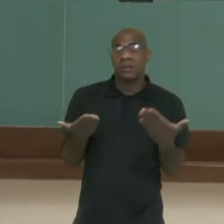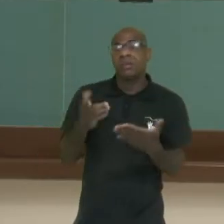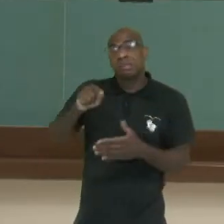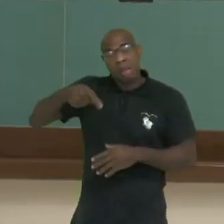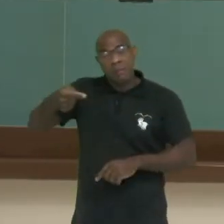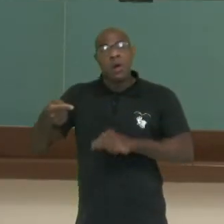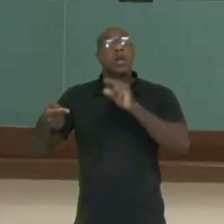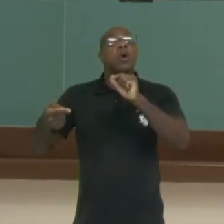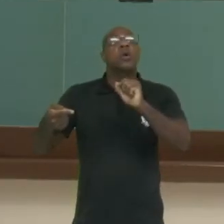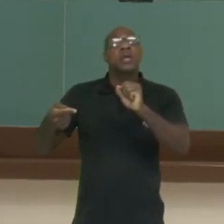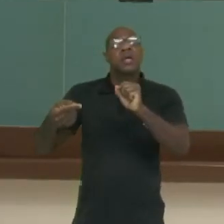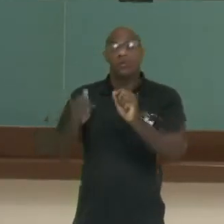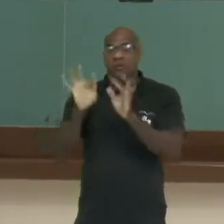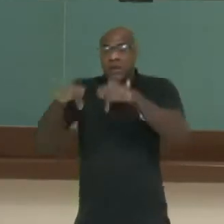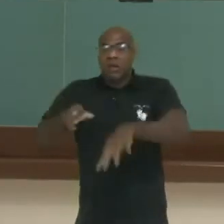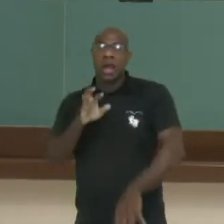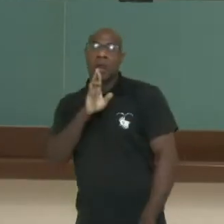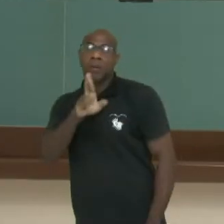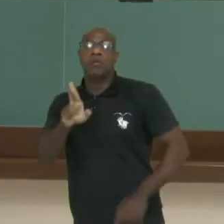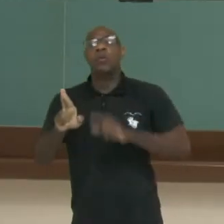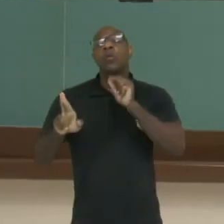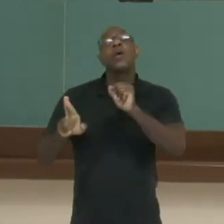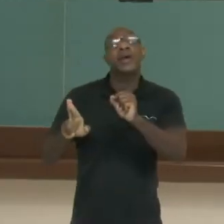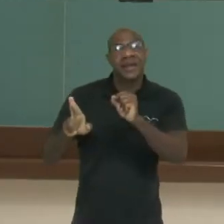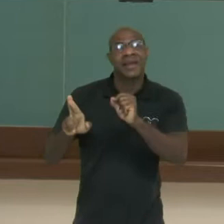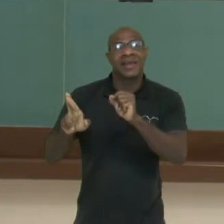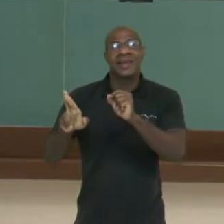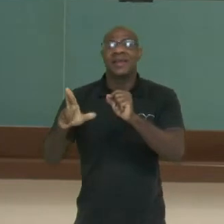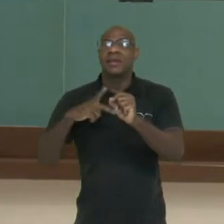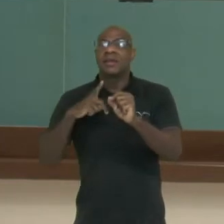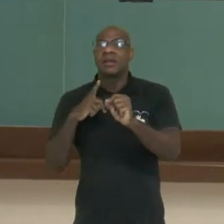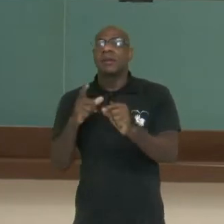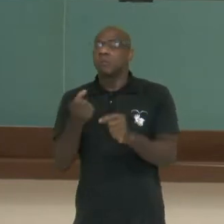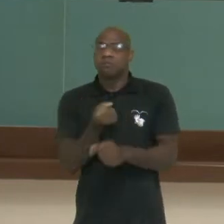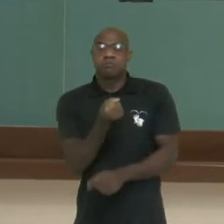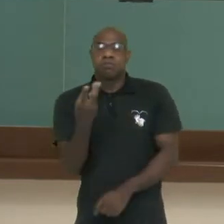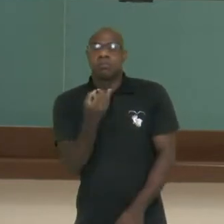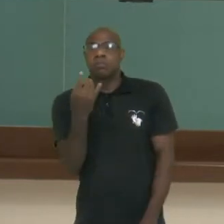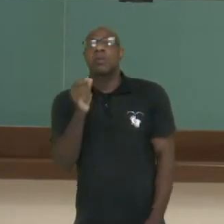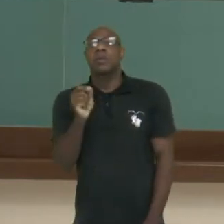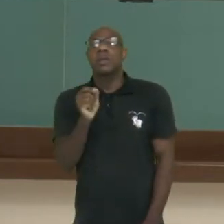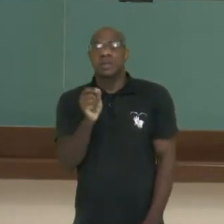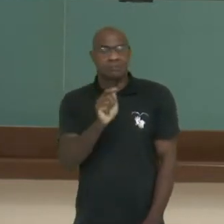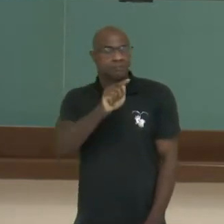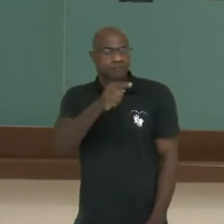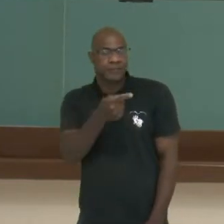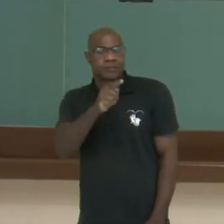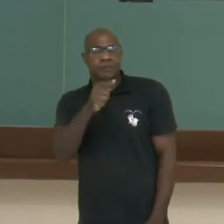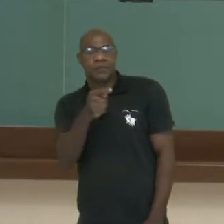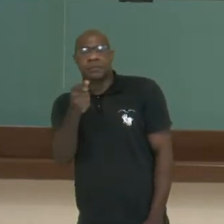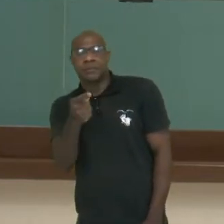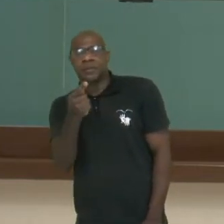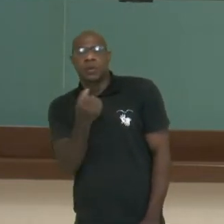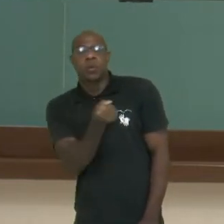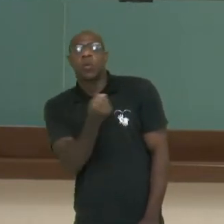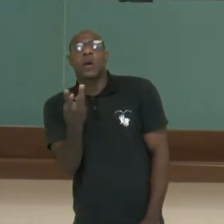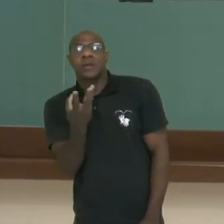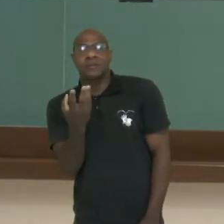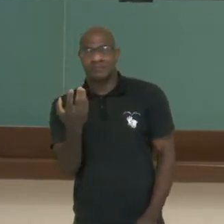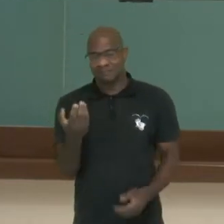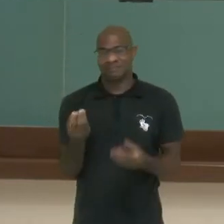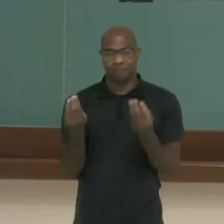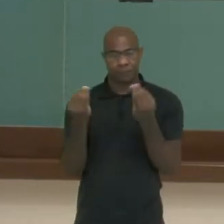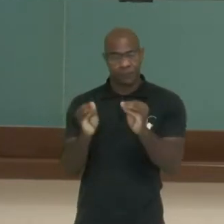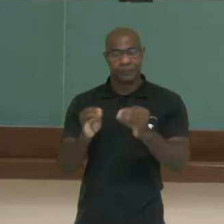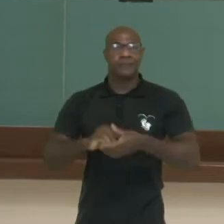finalzinho, lá na respostinha, a gente colocar aí a mesma quantidade de casas decimais, tá bom? Beleza?